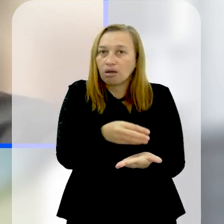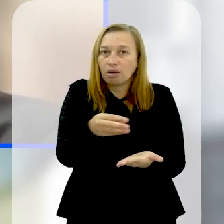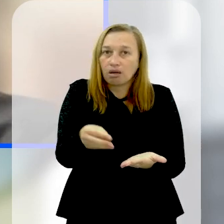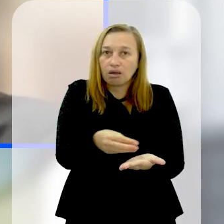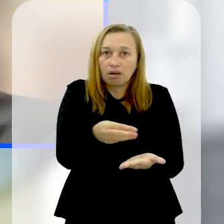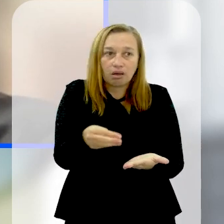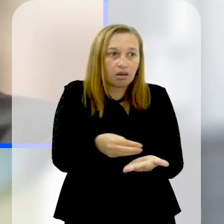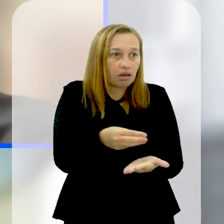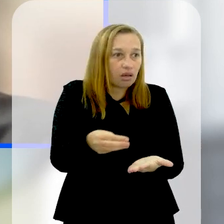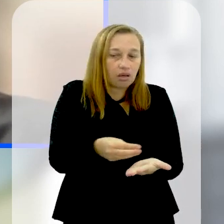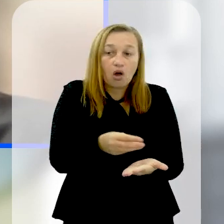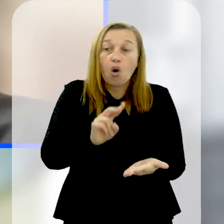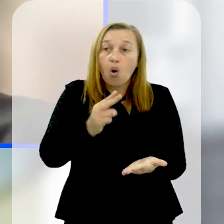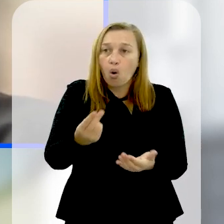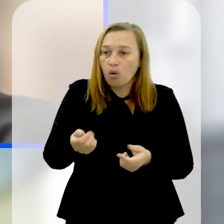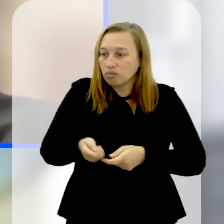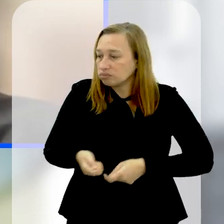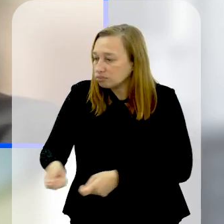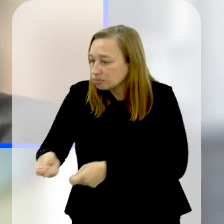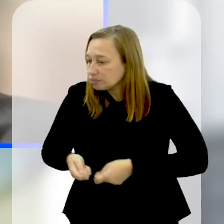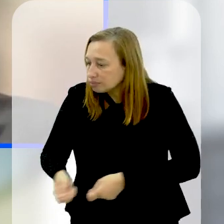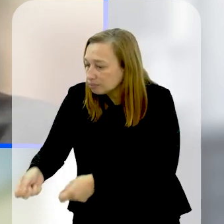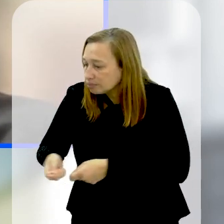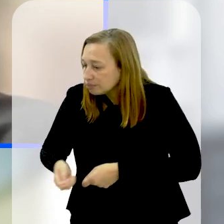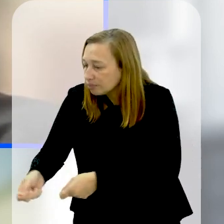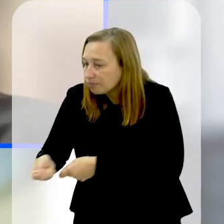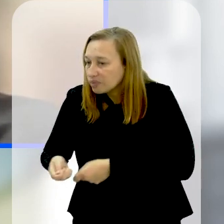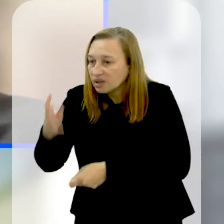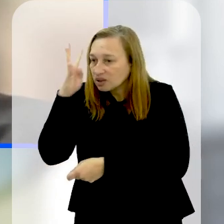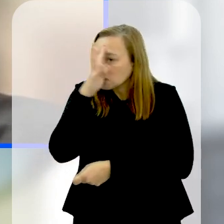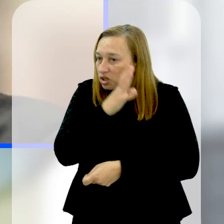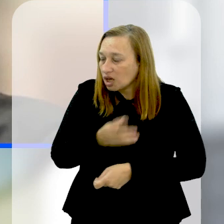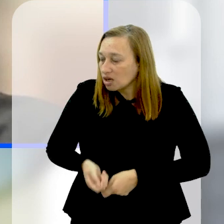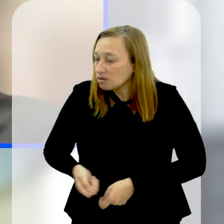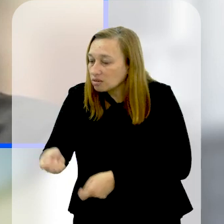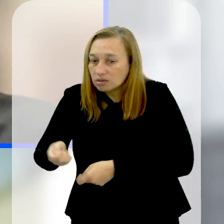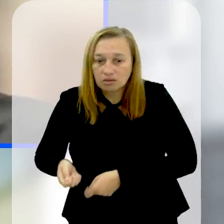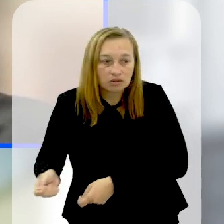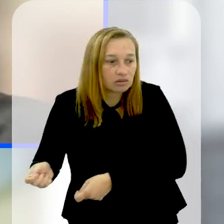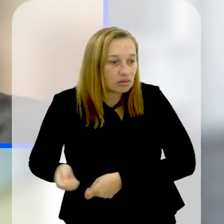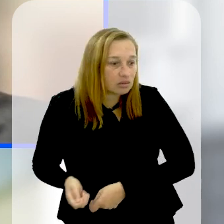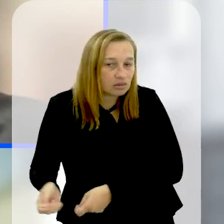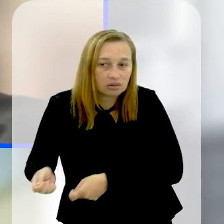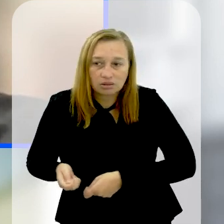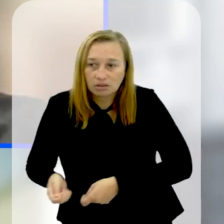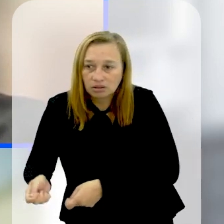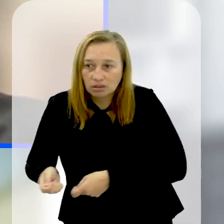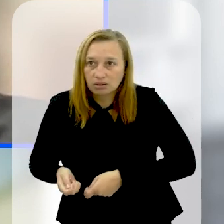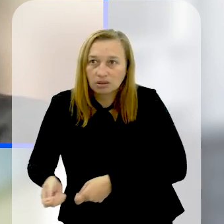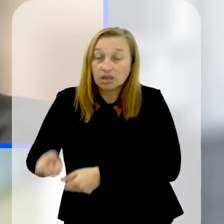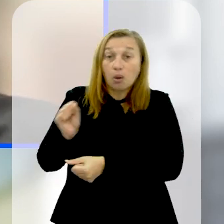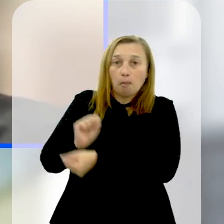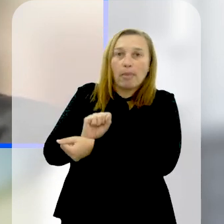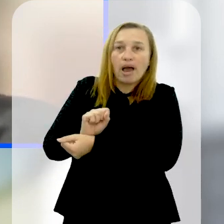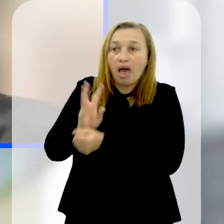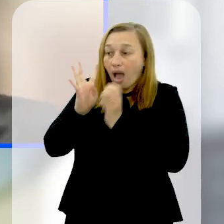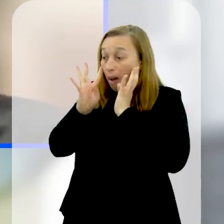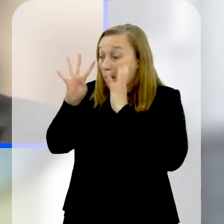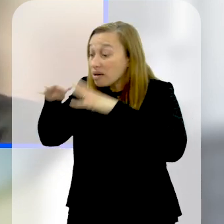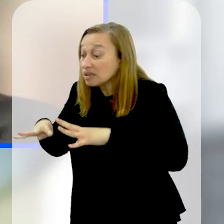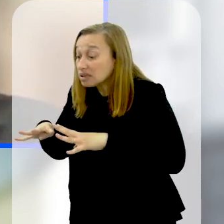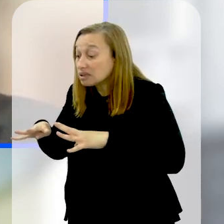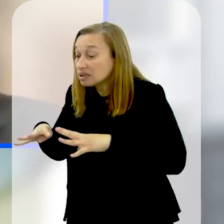passando pano na casa, distraiu, acabou molhando o que não era para molhar. Tudo que a gente faz na vida, se a gente não